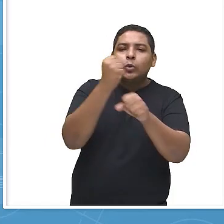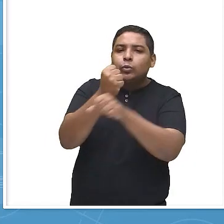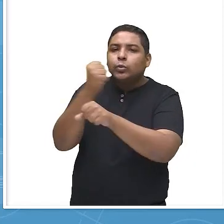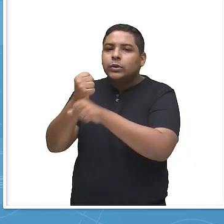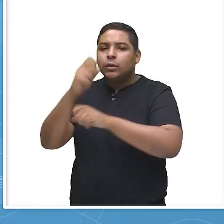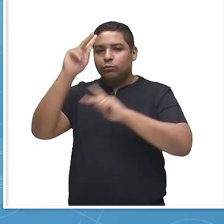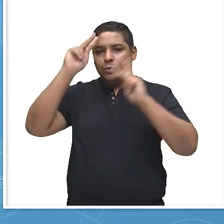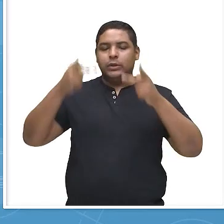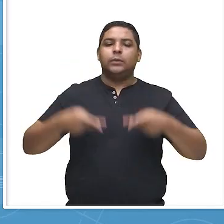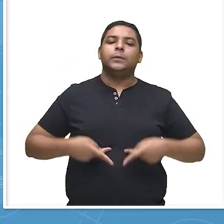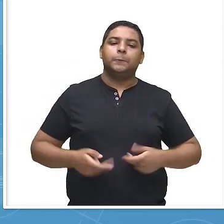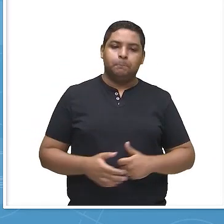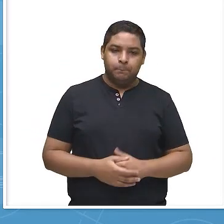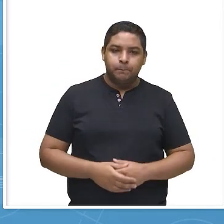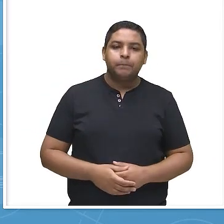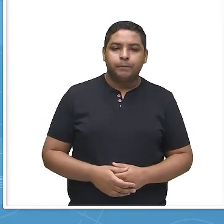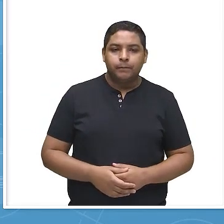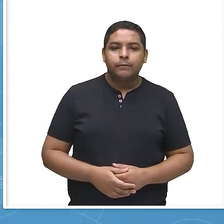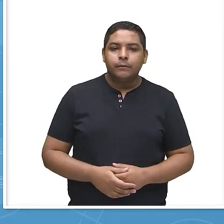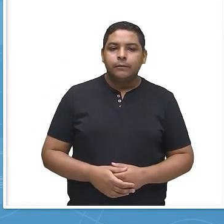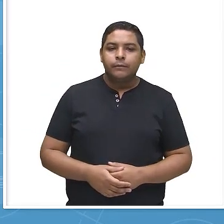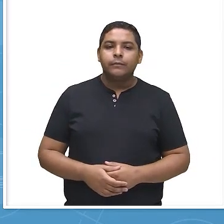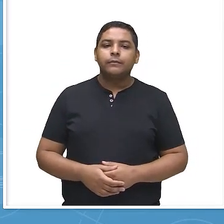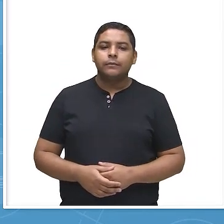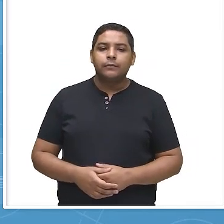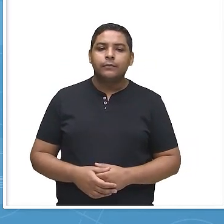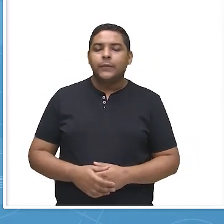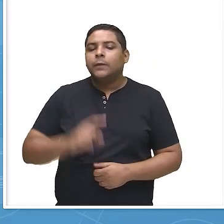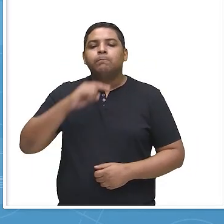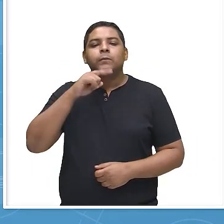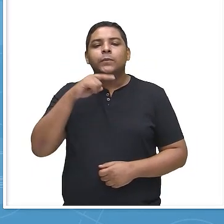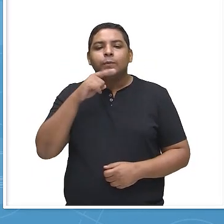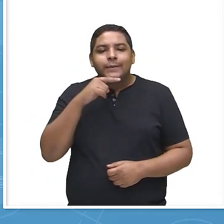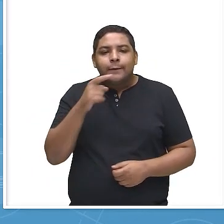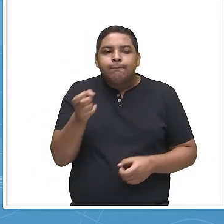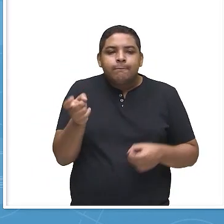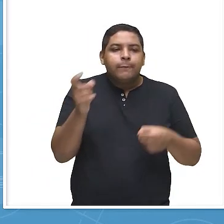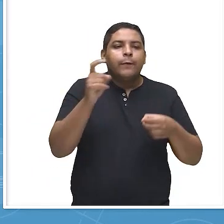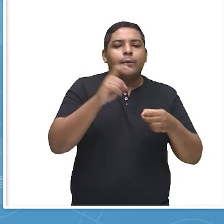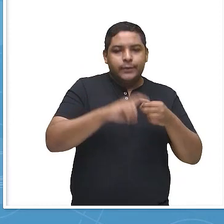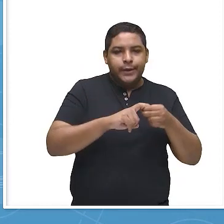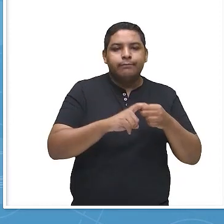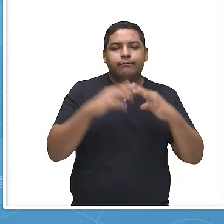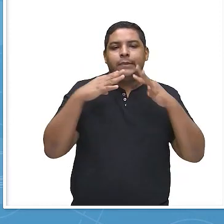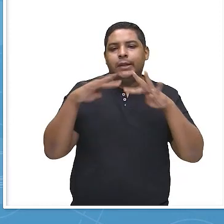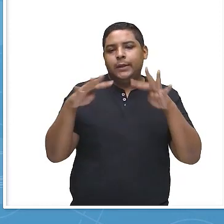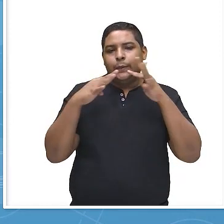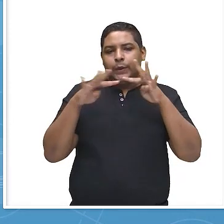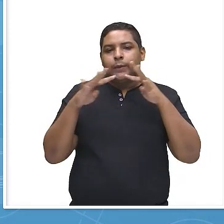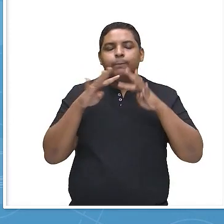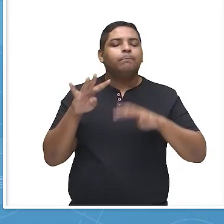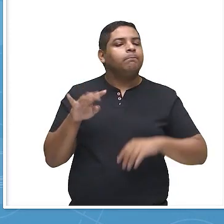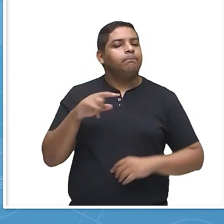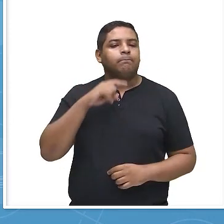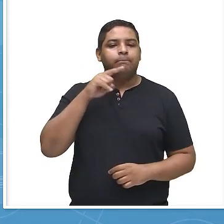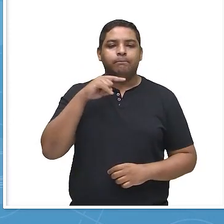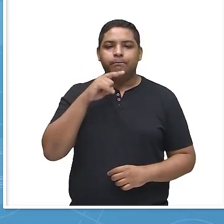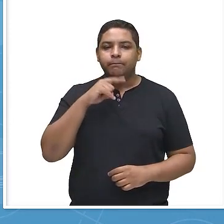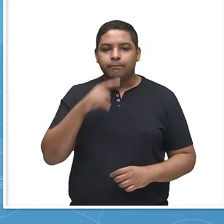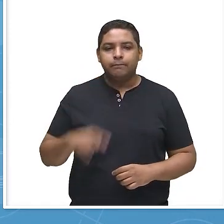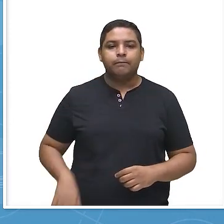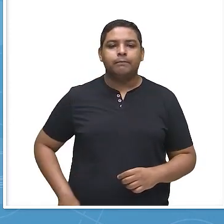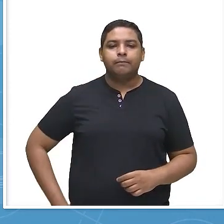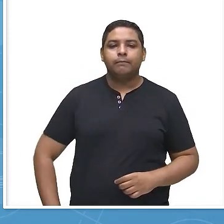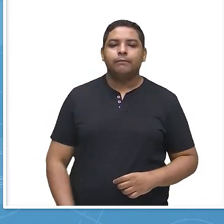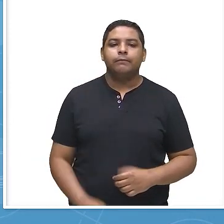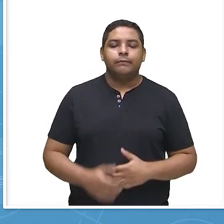essas paisagens, não pode voltar para o seu estado natural. Eu costumo dar um exemplo muito didático